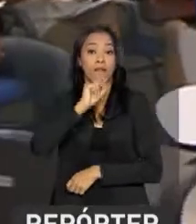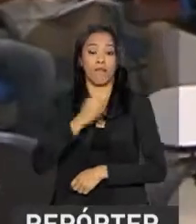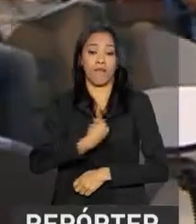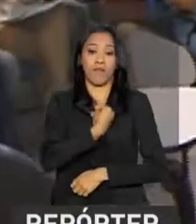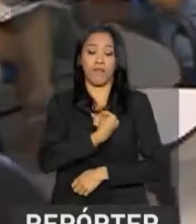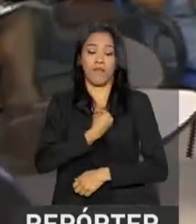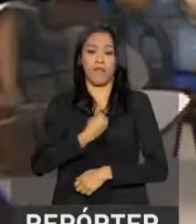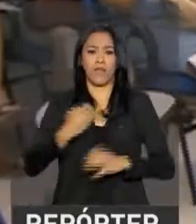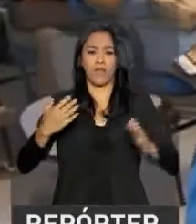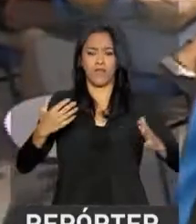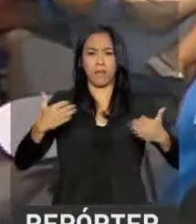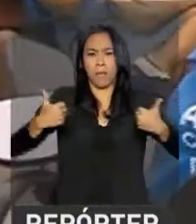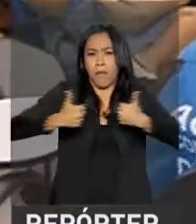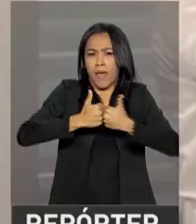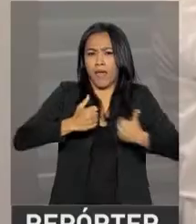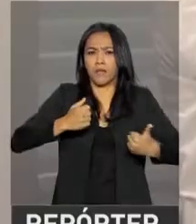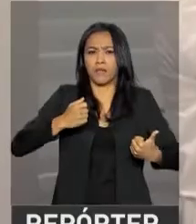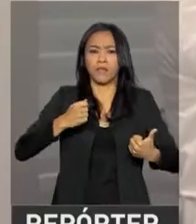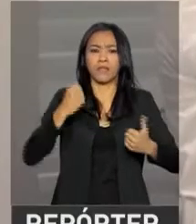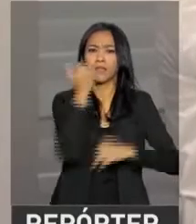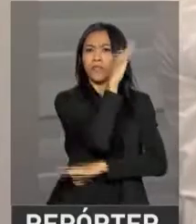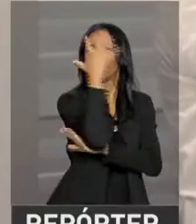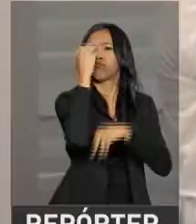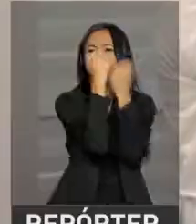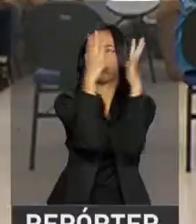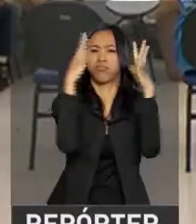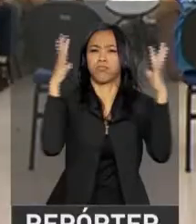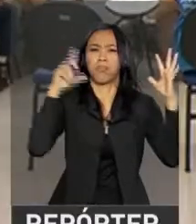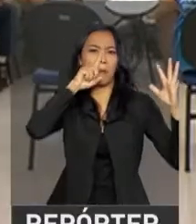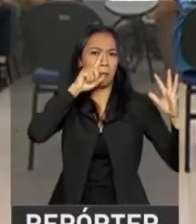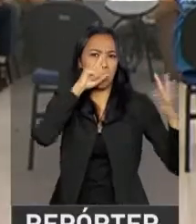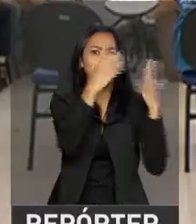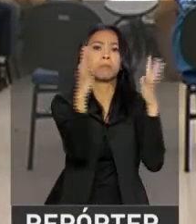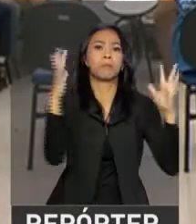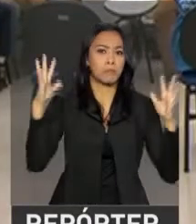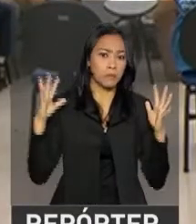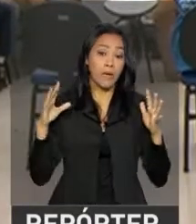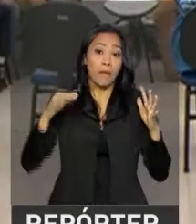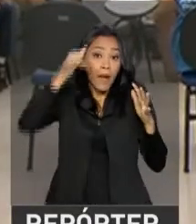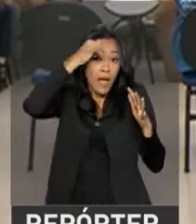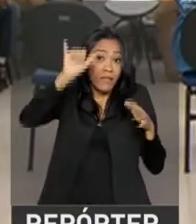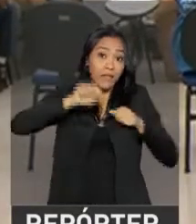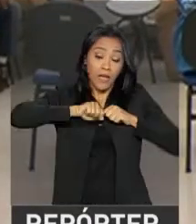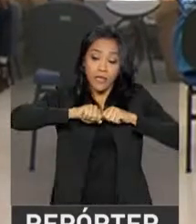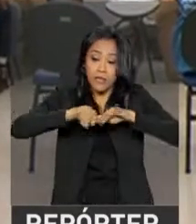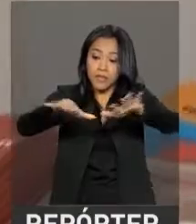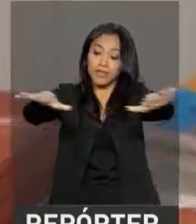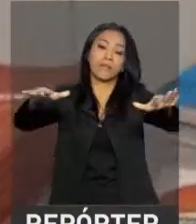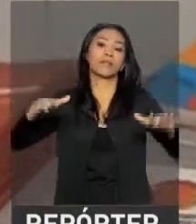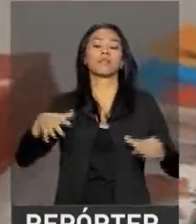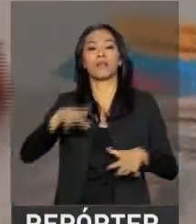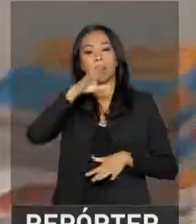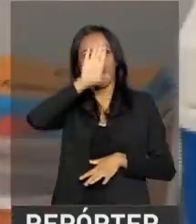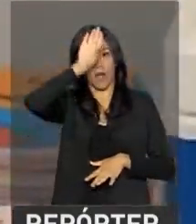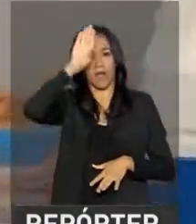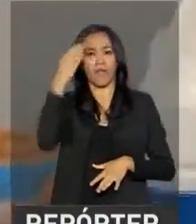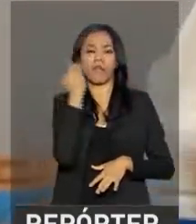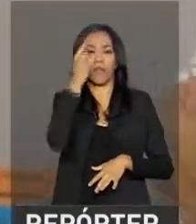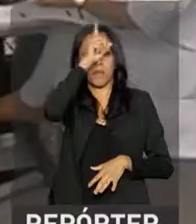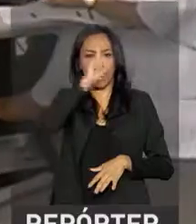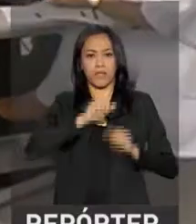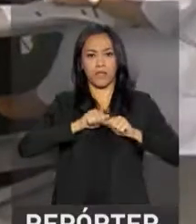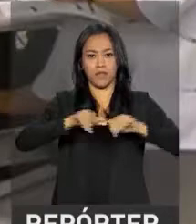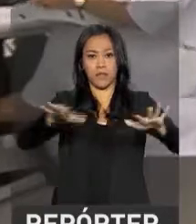próximas a matas a medida é para evitar que a febre amarela se espalhem centros urbanos desde julho do ano passado